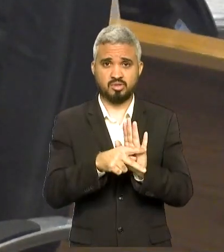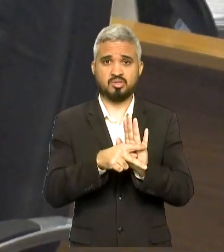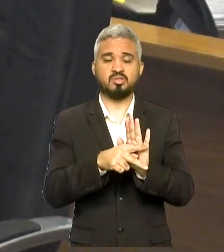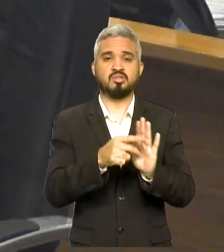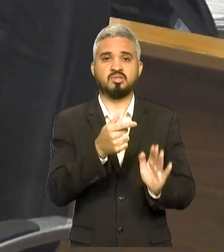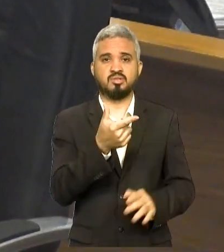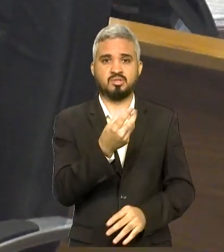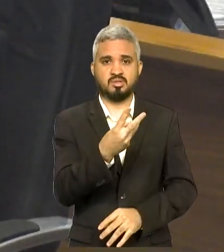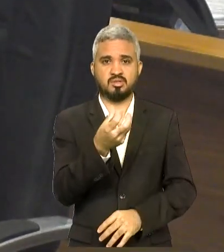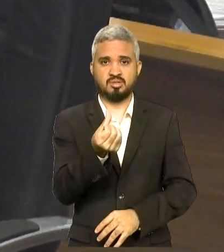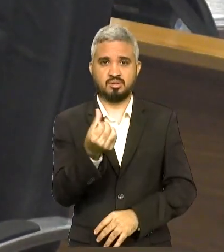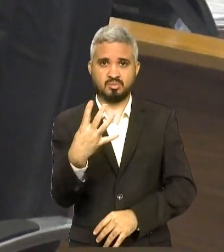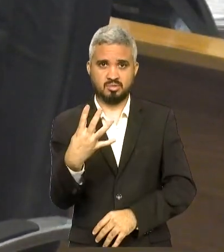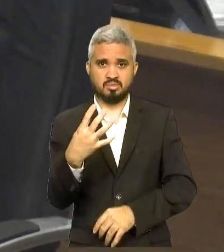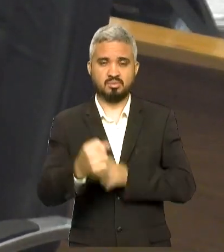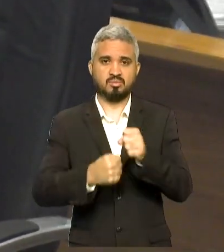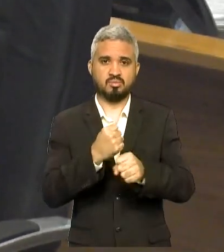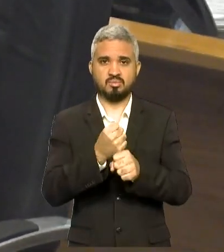364/2023, de autoria do deputado Júnior França,